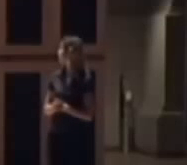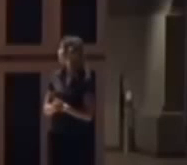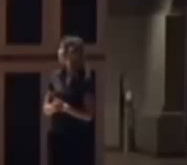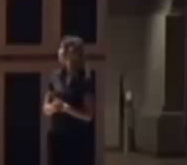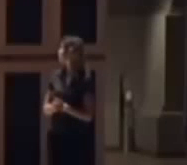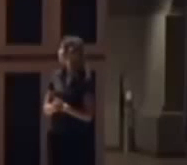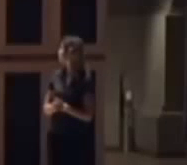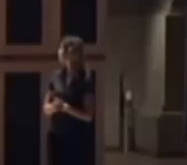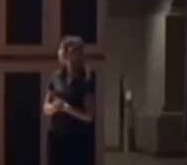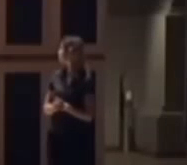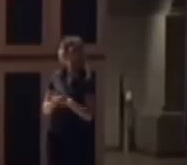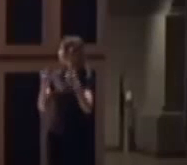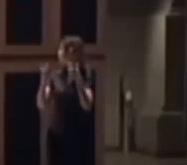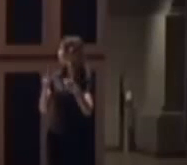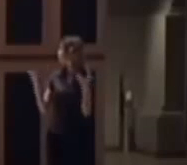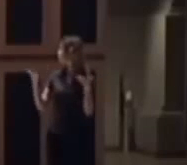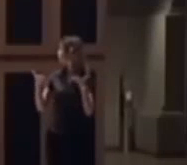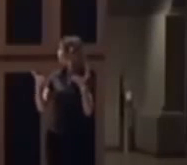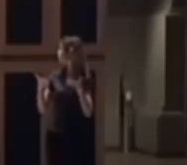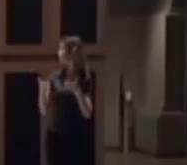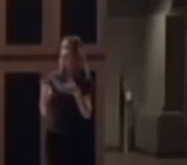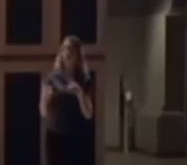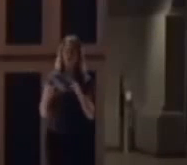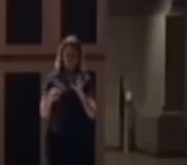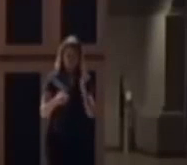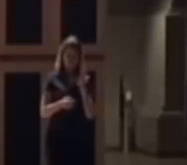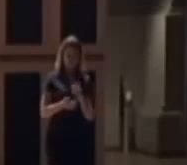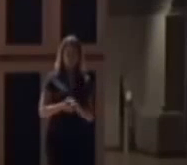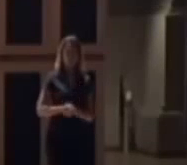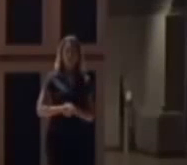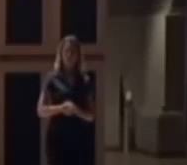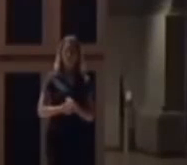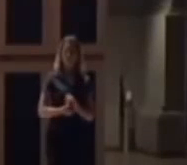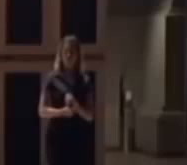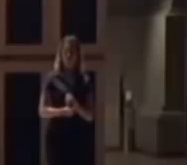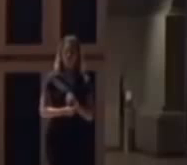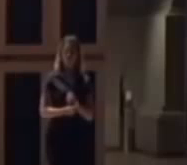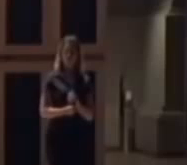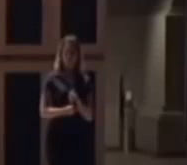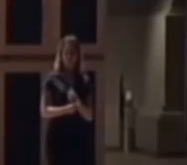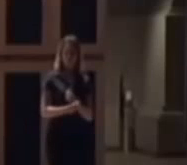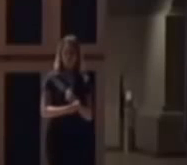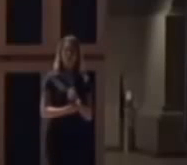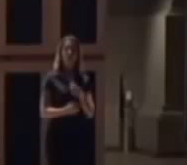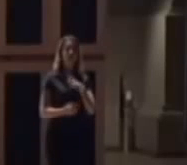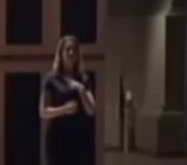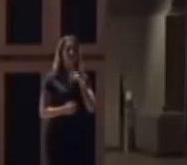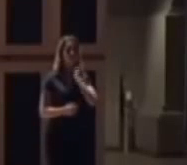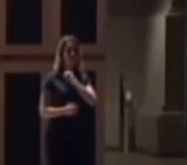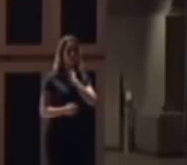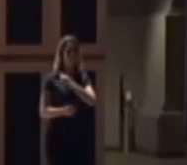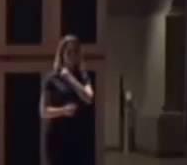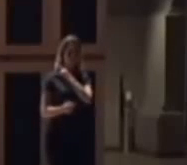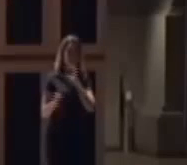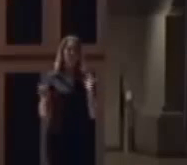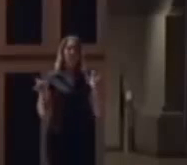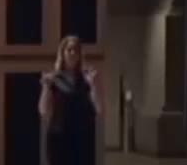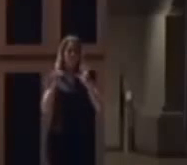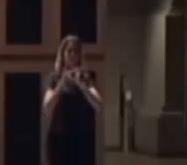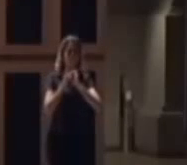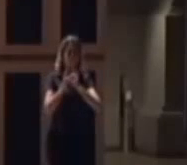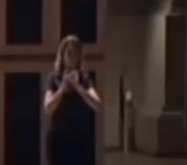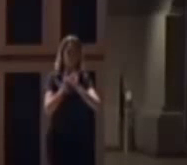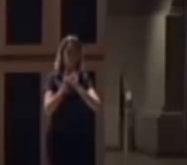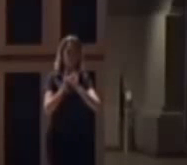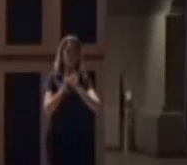imagens onde ele funciona hoje, em Sabará. Pode passar. Temos ainda a Rede Minas, que tem um termo de parceria com a